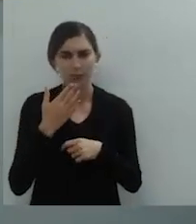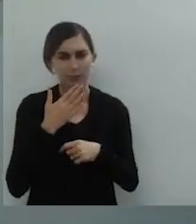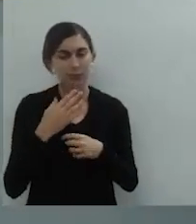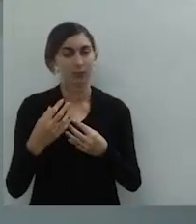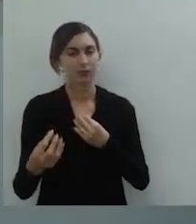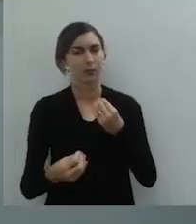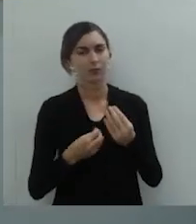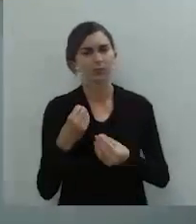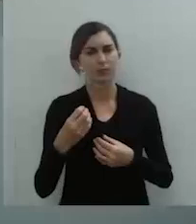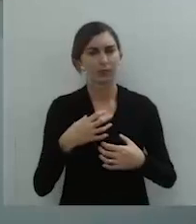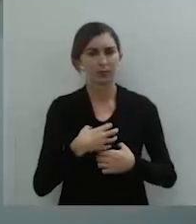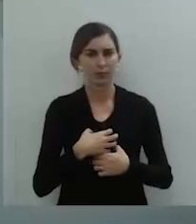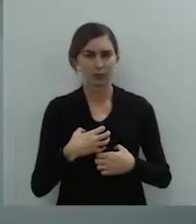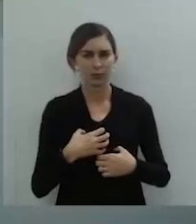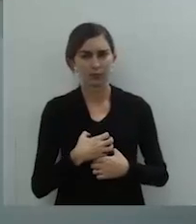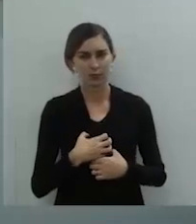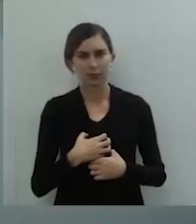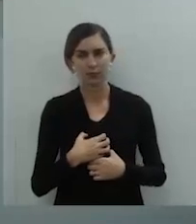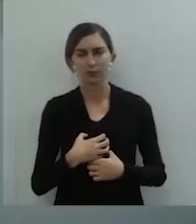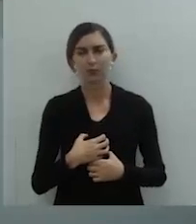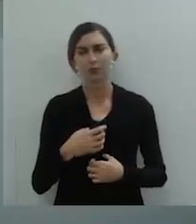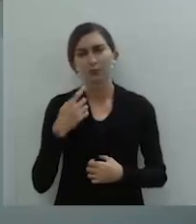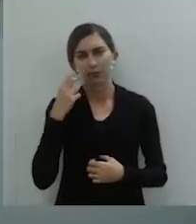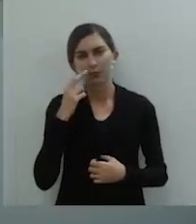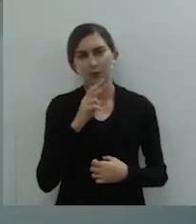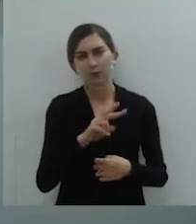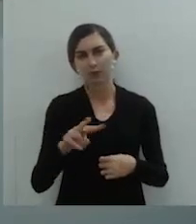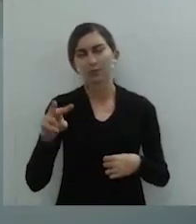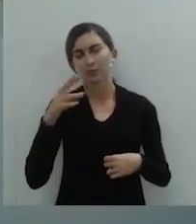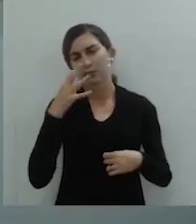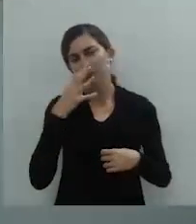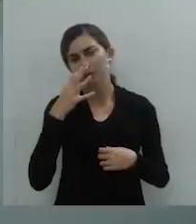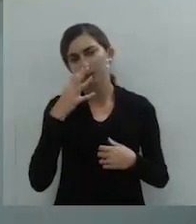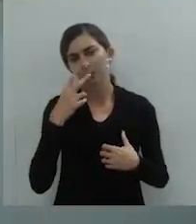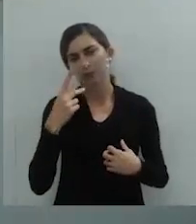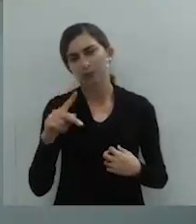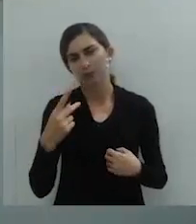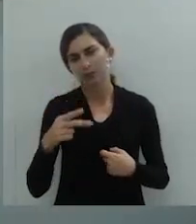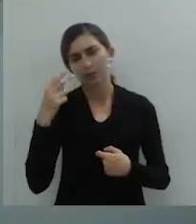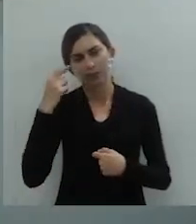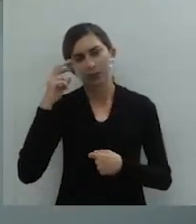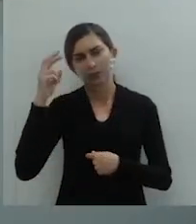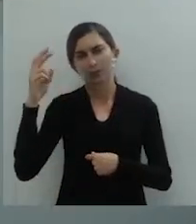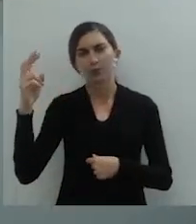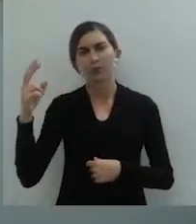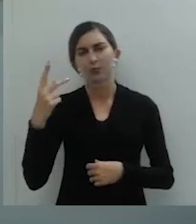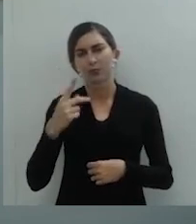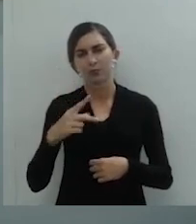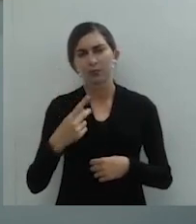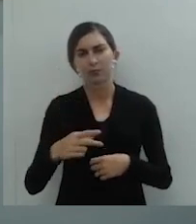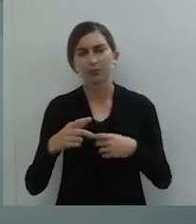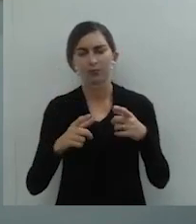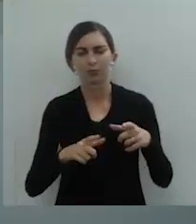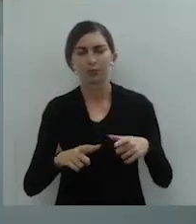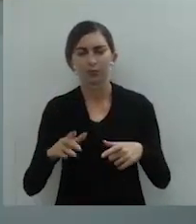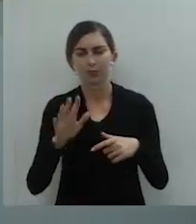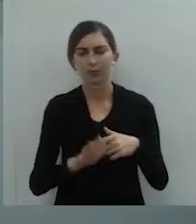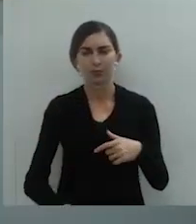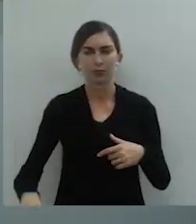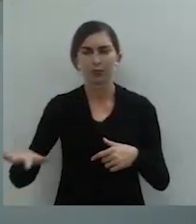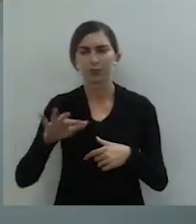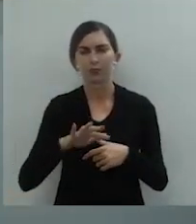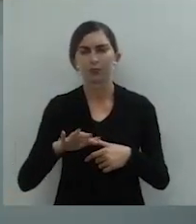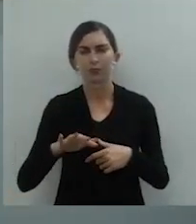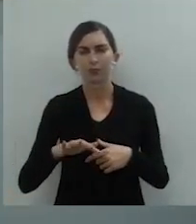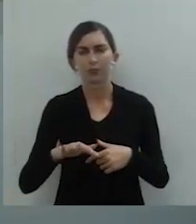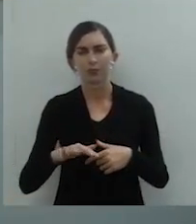Como é que eles se sentiram? Vendo e observando que a sua cultura, o seu espaço geográfico estava